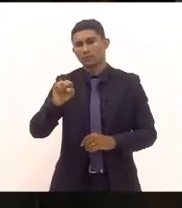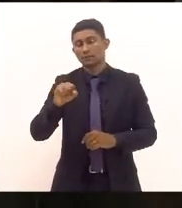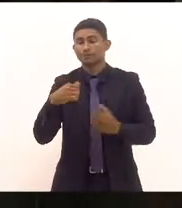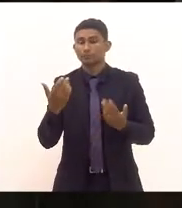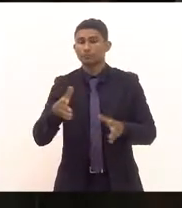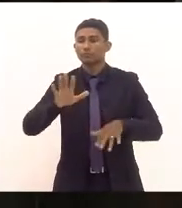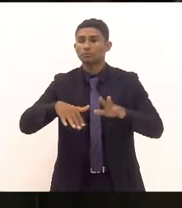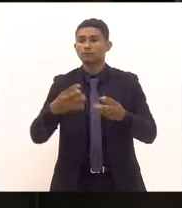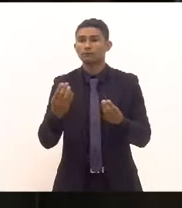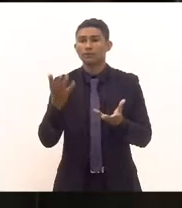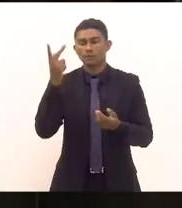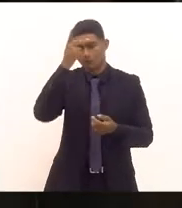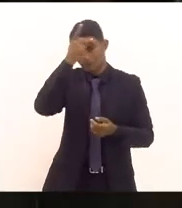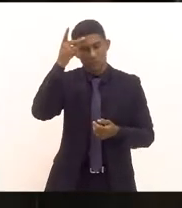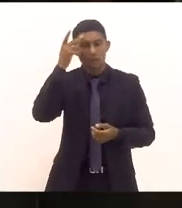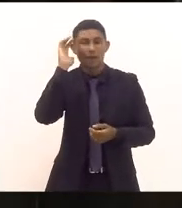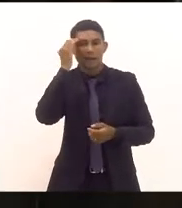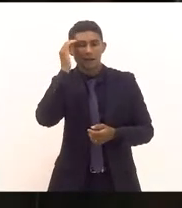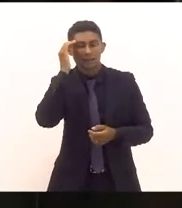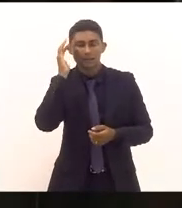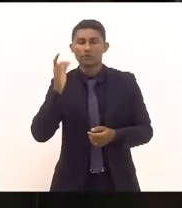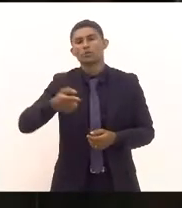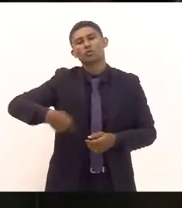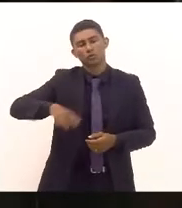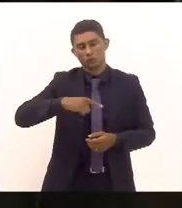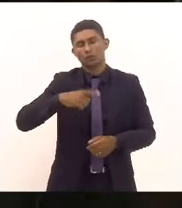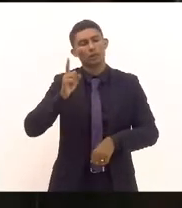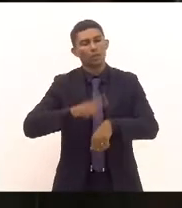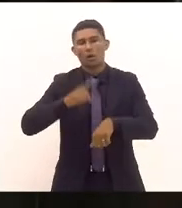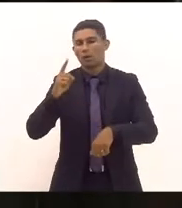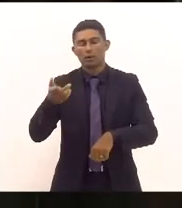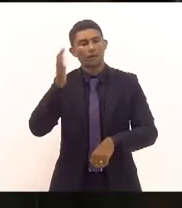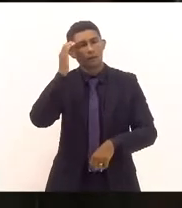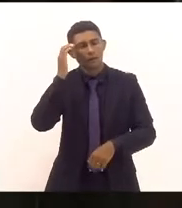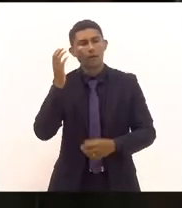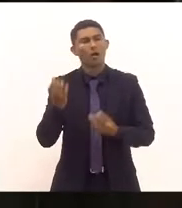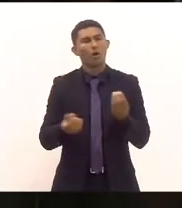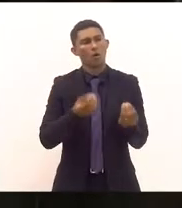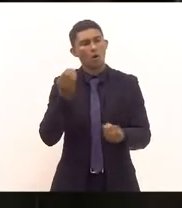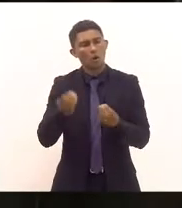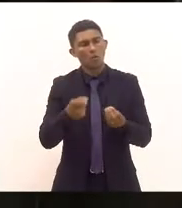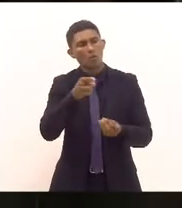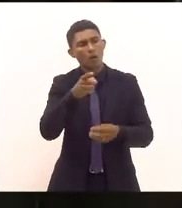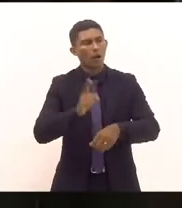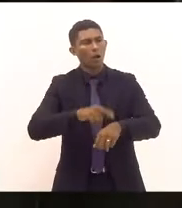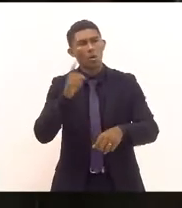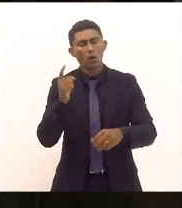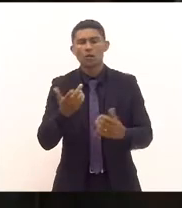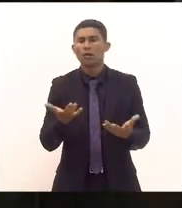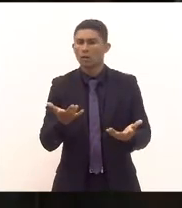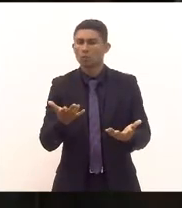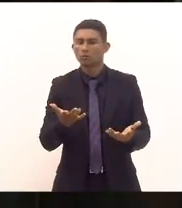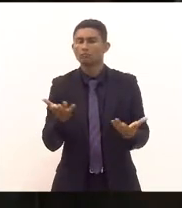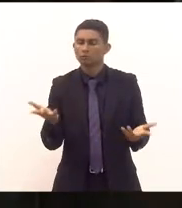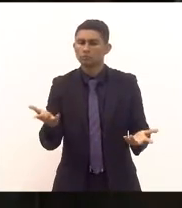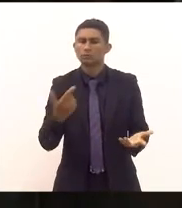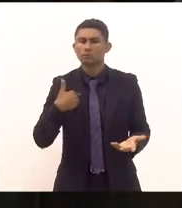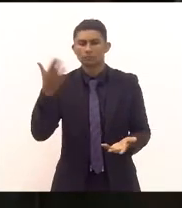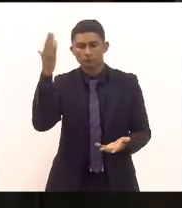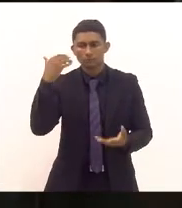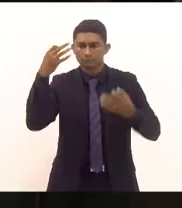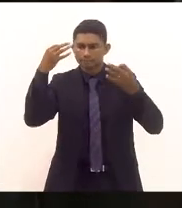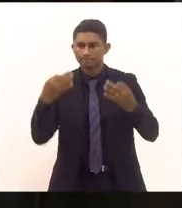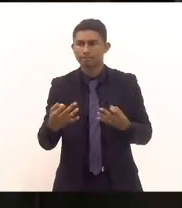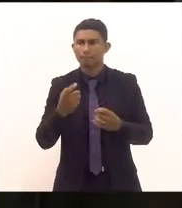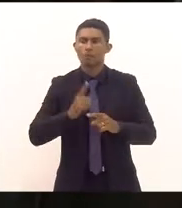os leigos entenderem porque nós entendemos imediatamente descemos e como ele pode fazer isso mas eu tenho certeza que